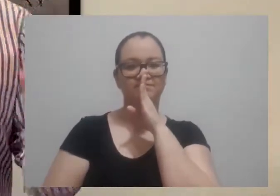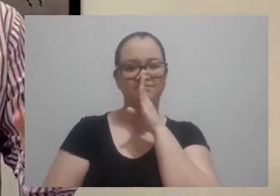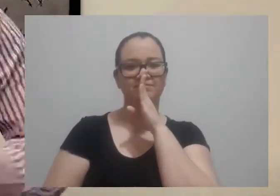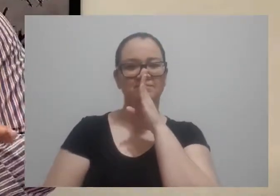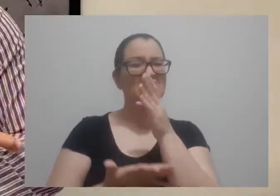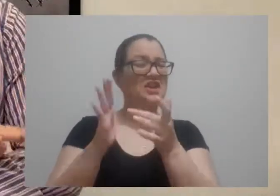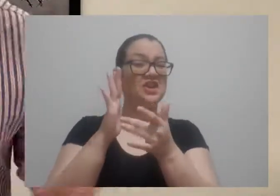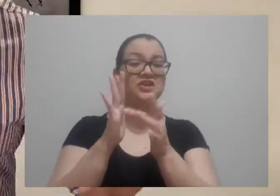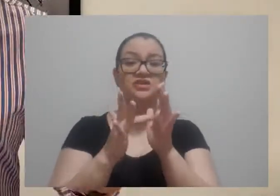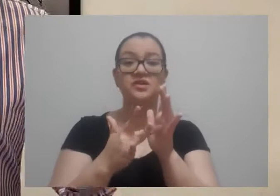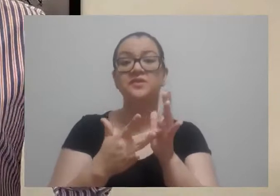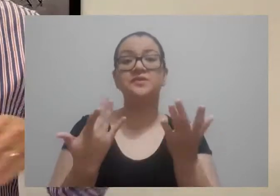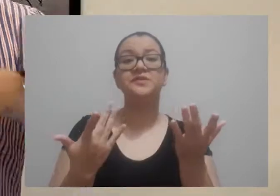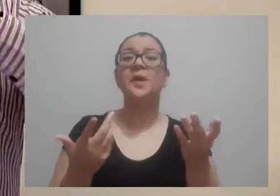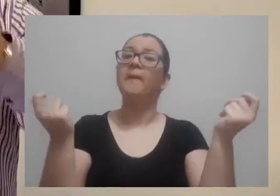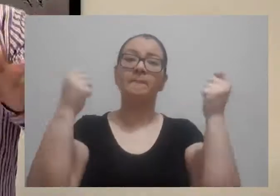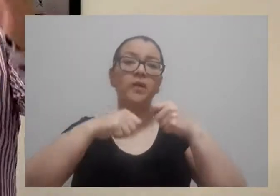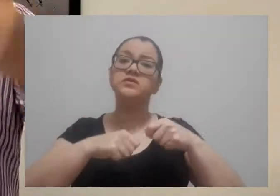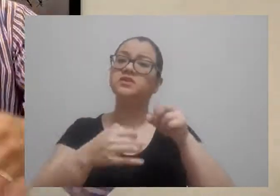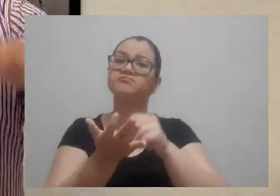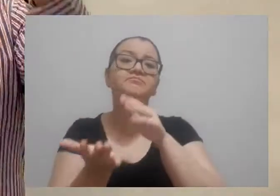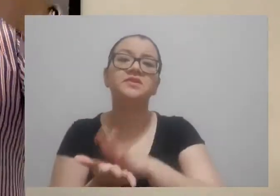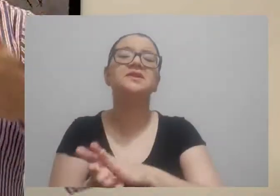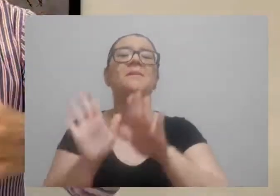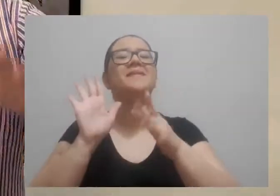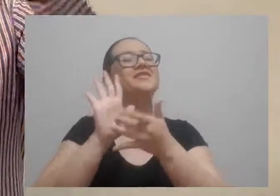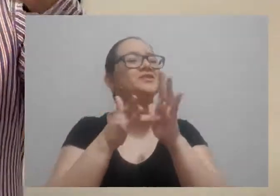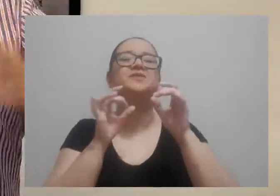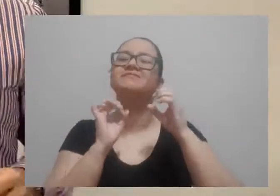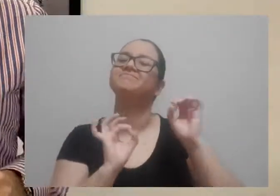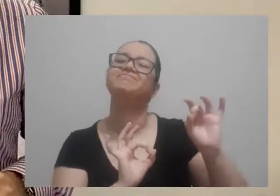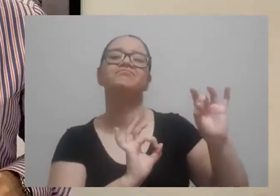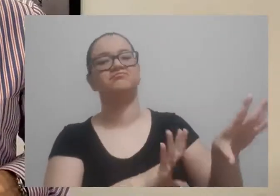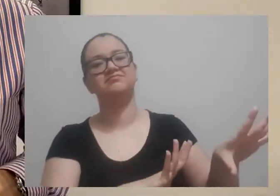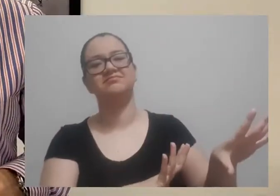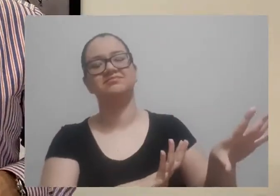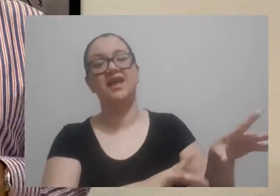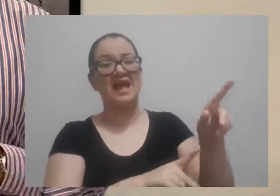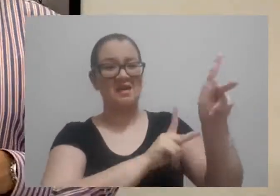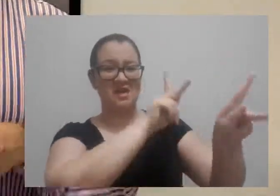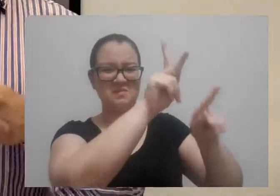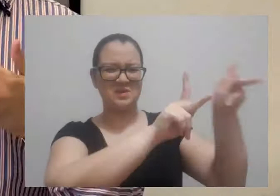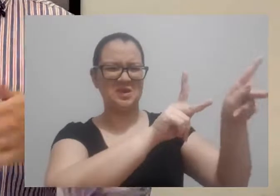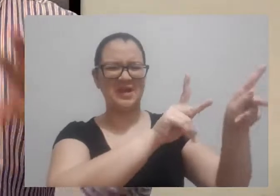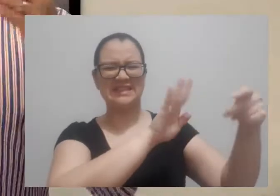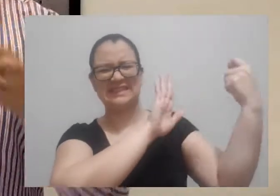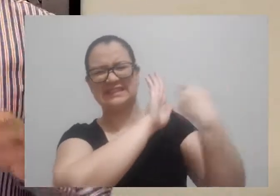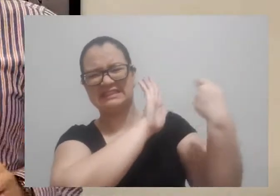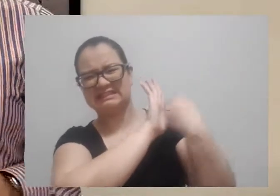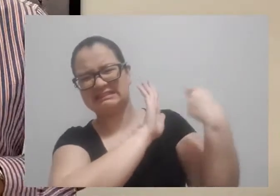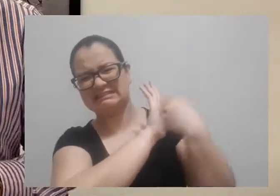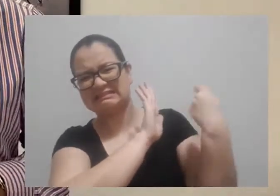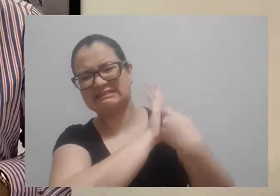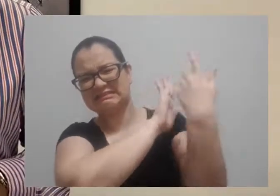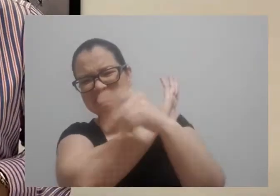se vingar, mas ele abriu mão da vingança, permitindo até mesmo que aquelas pessoas continuassem com aquela zombaria cruel pelo tempo